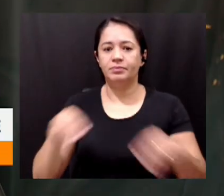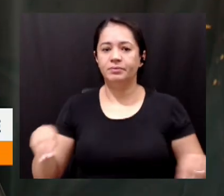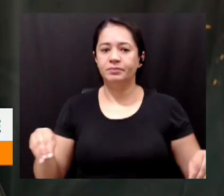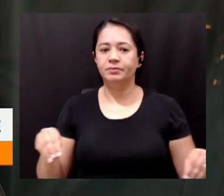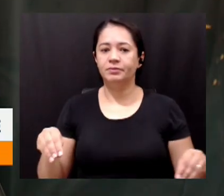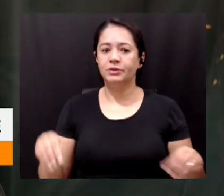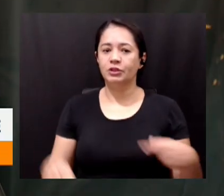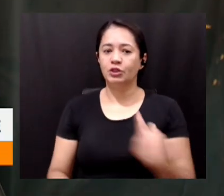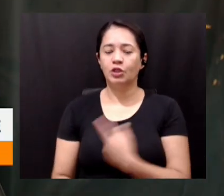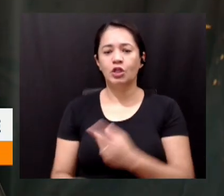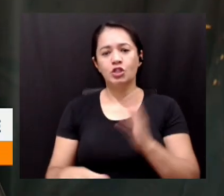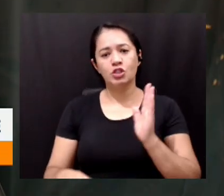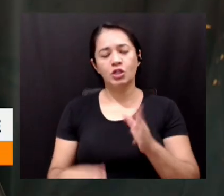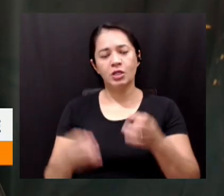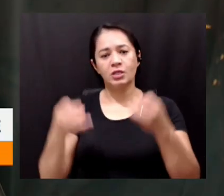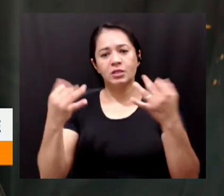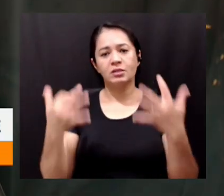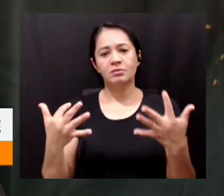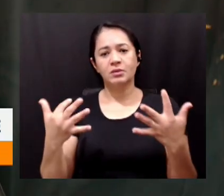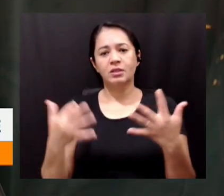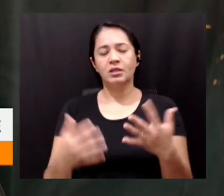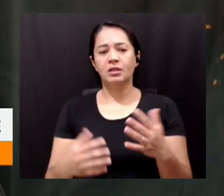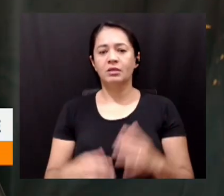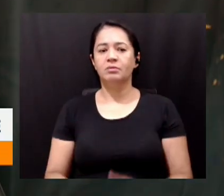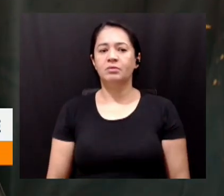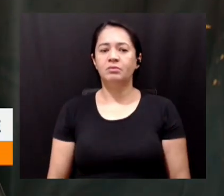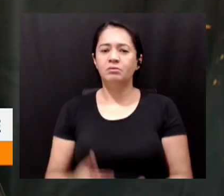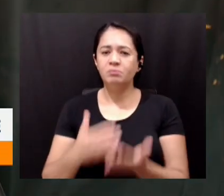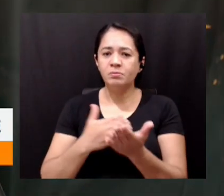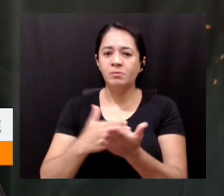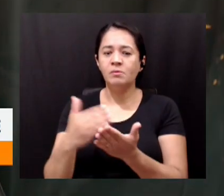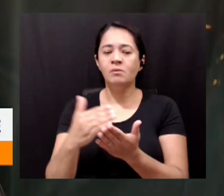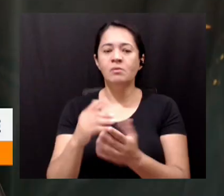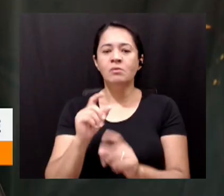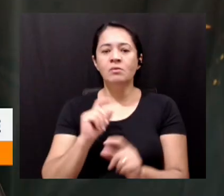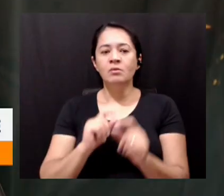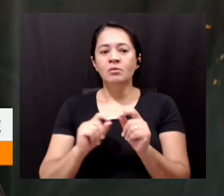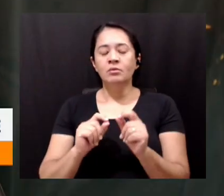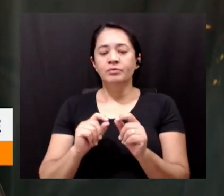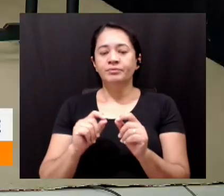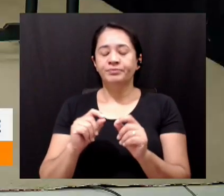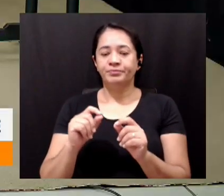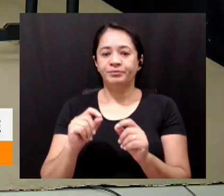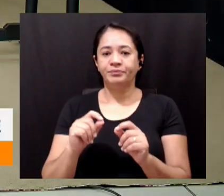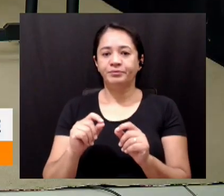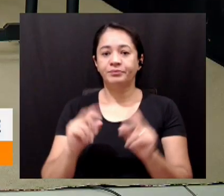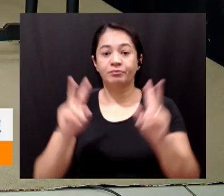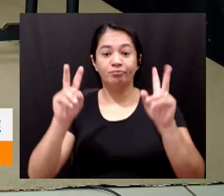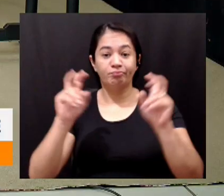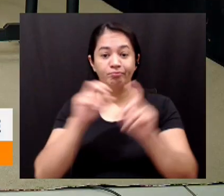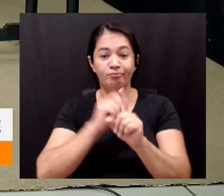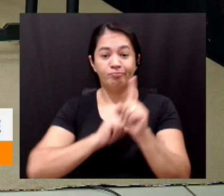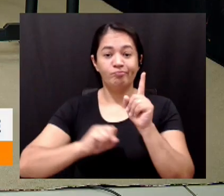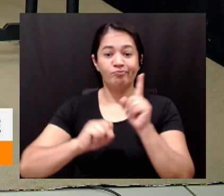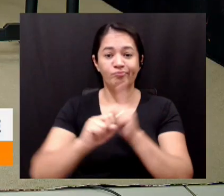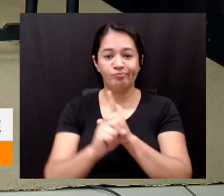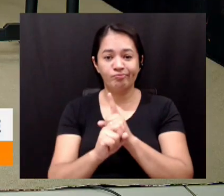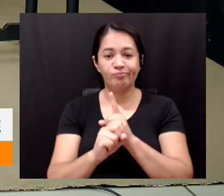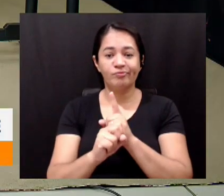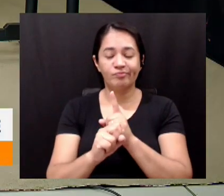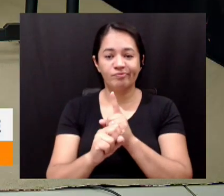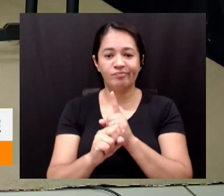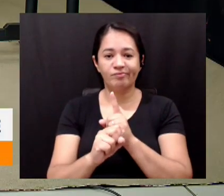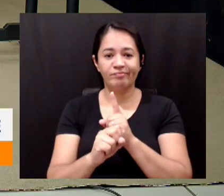início do programa. A questão social tem muito a ver com